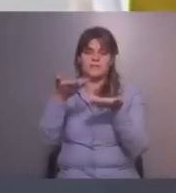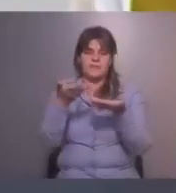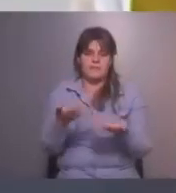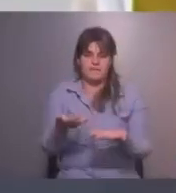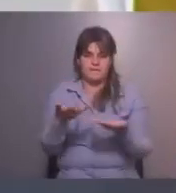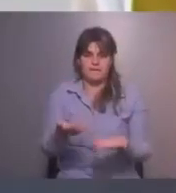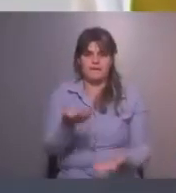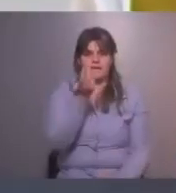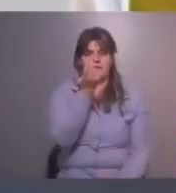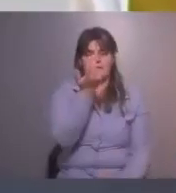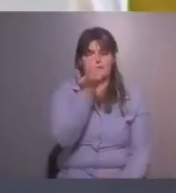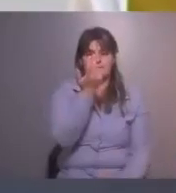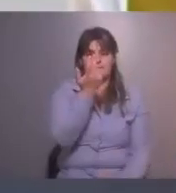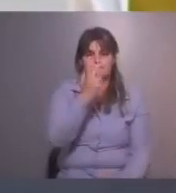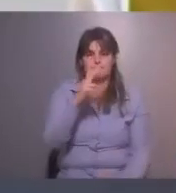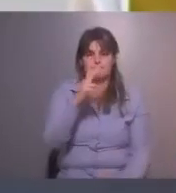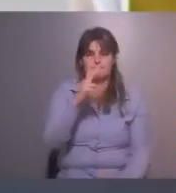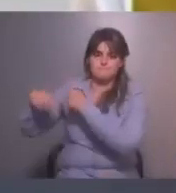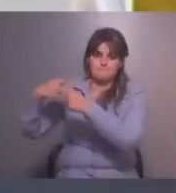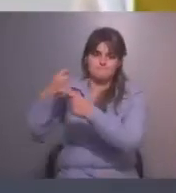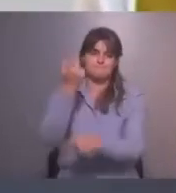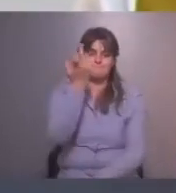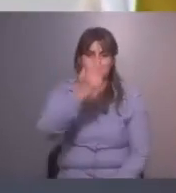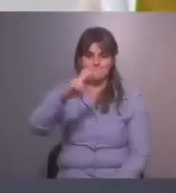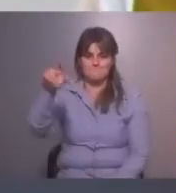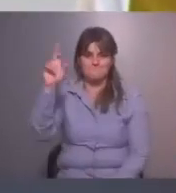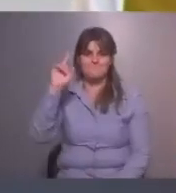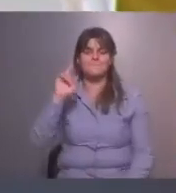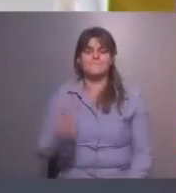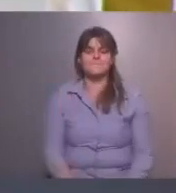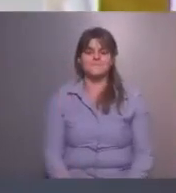glória, por todos os séculos dos